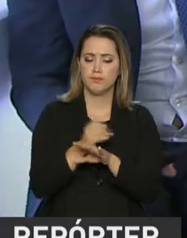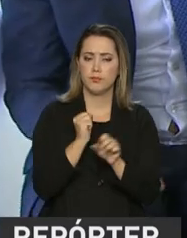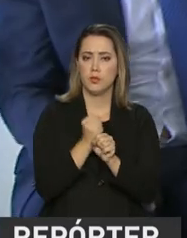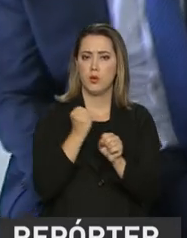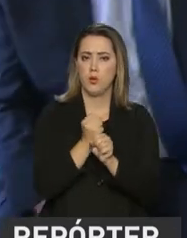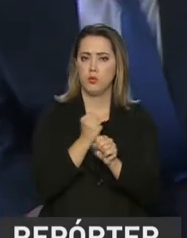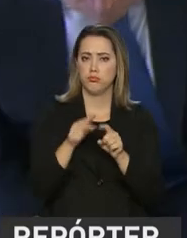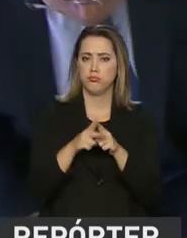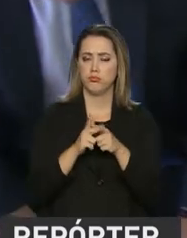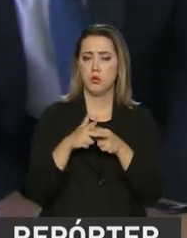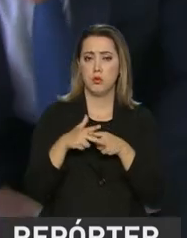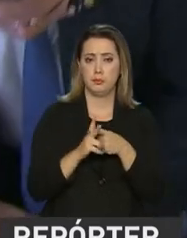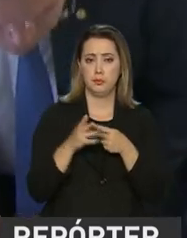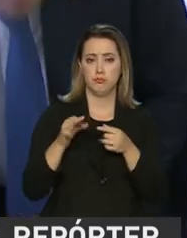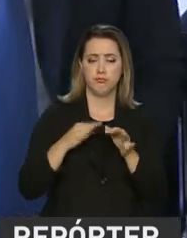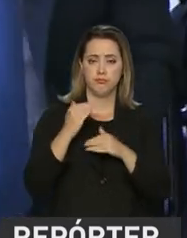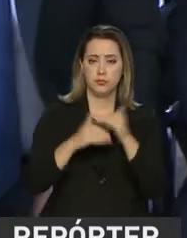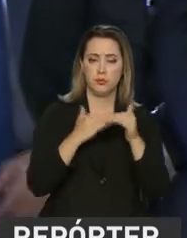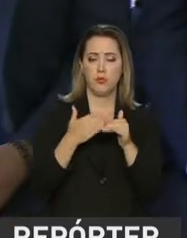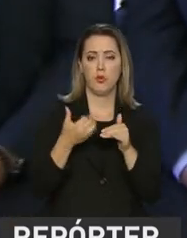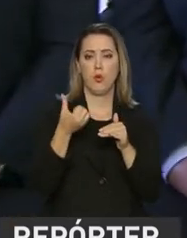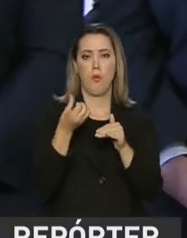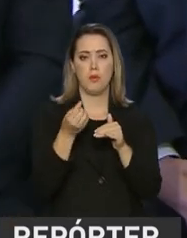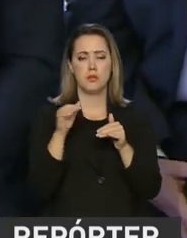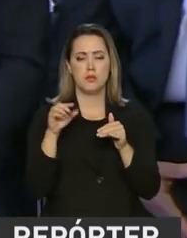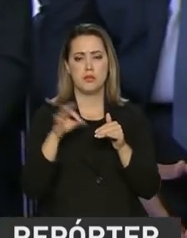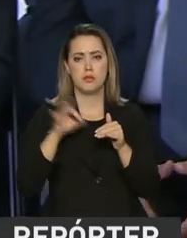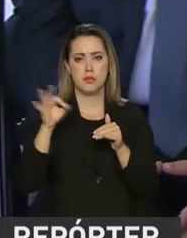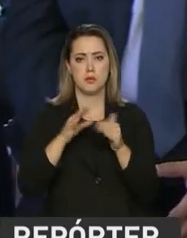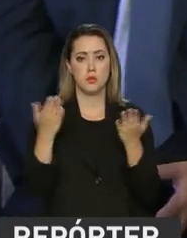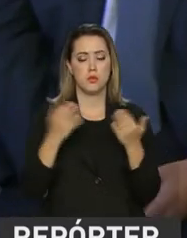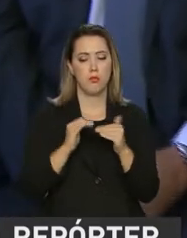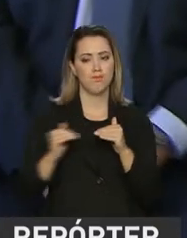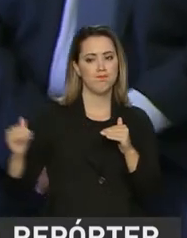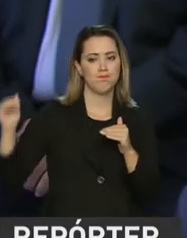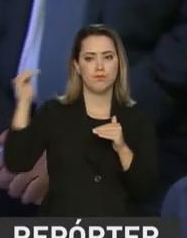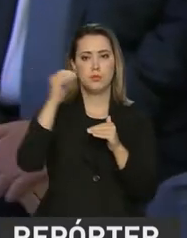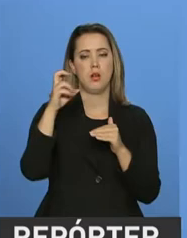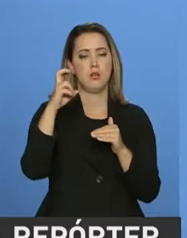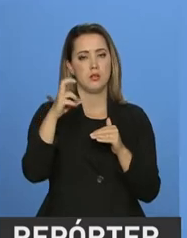subiu de 16 50